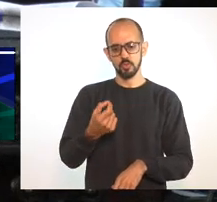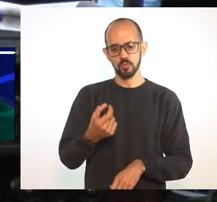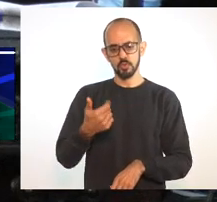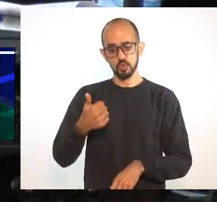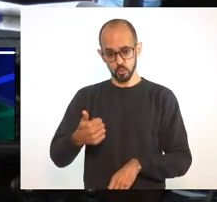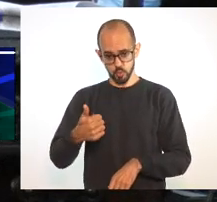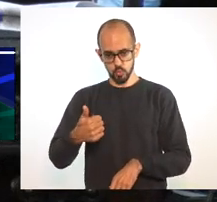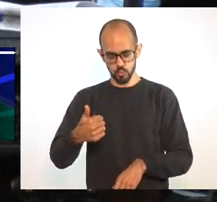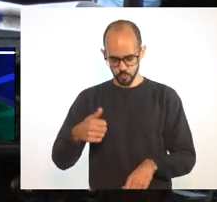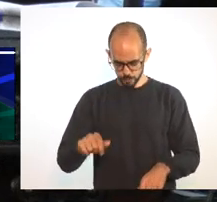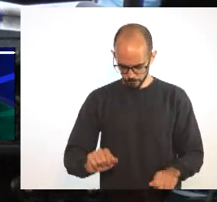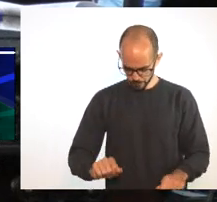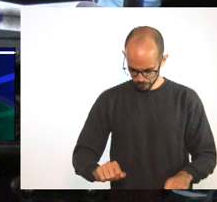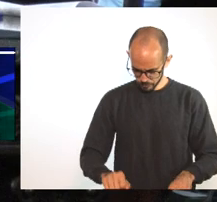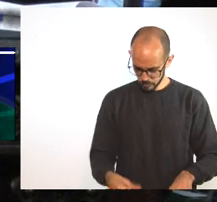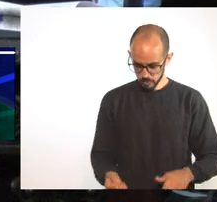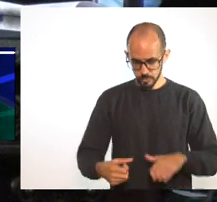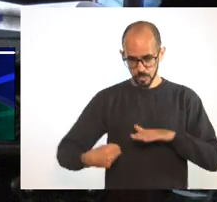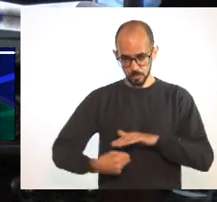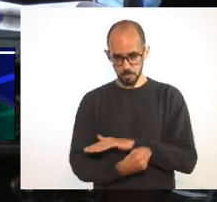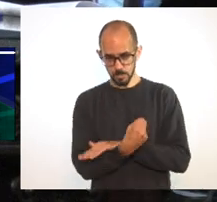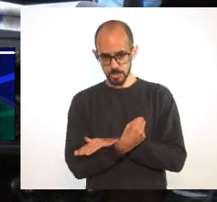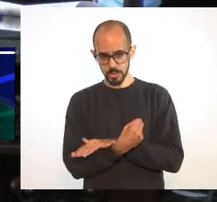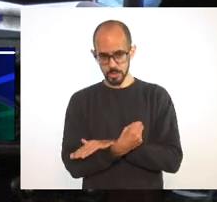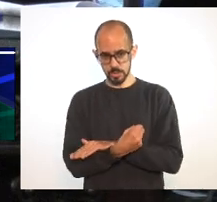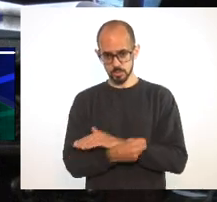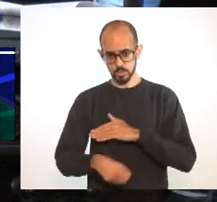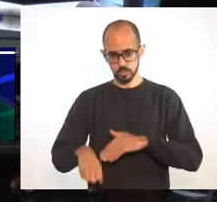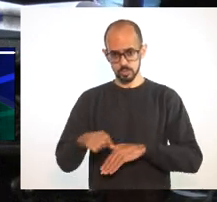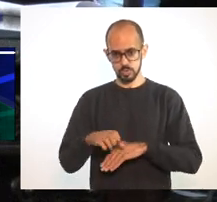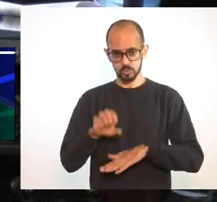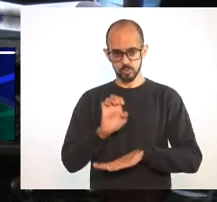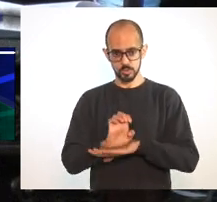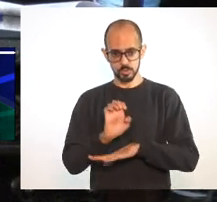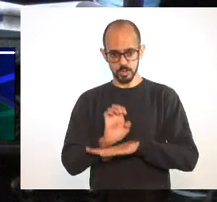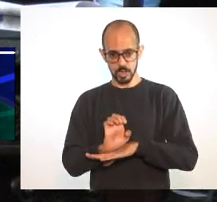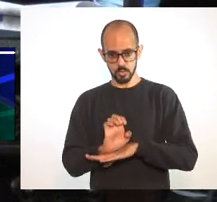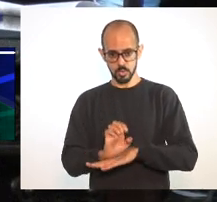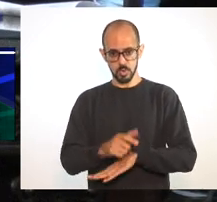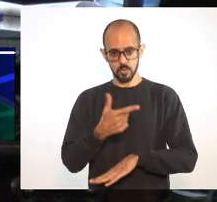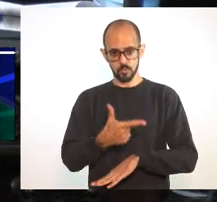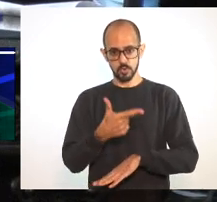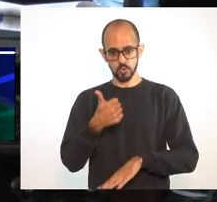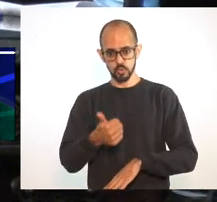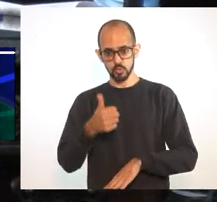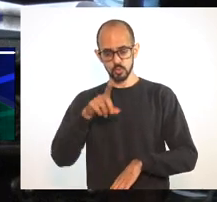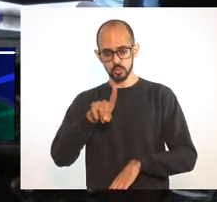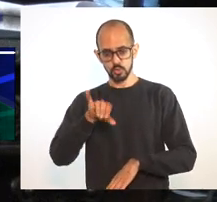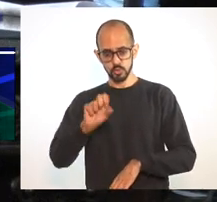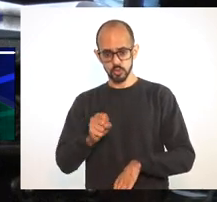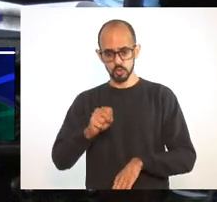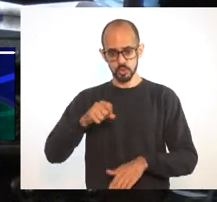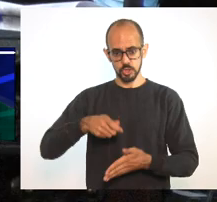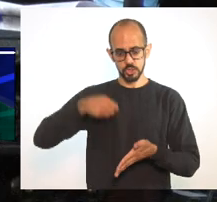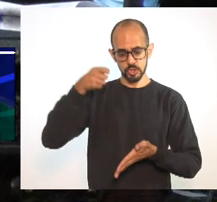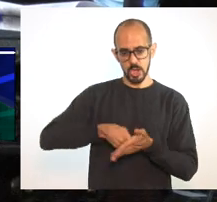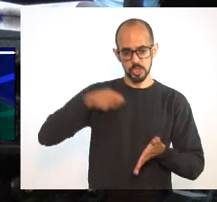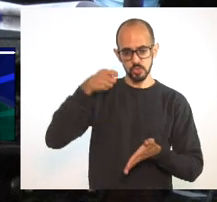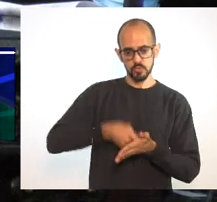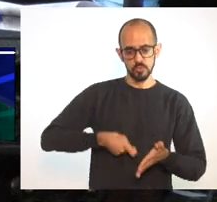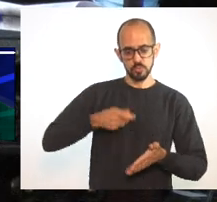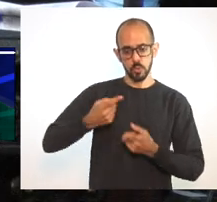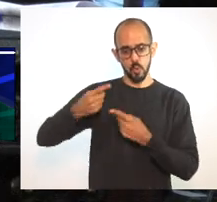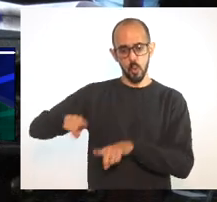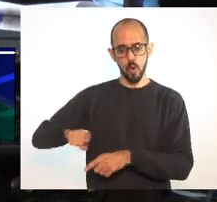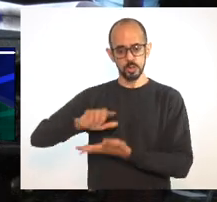mandatos estadual assinam. 21 dias de ativismo contra o racismo,